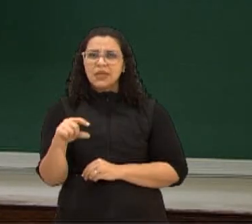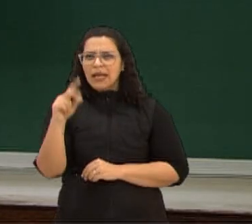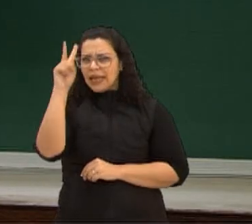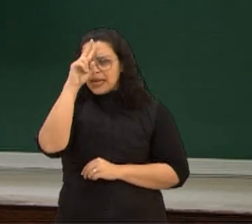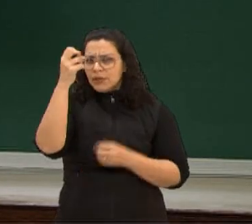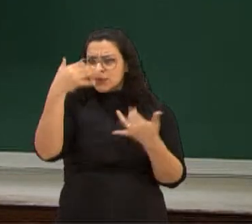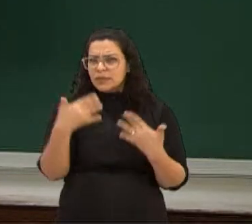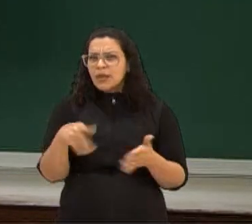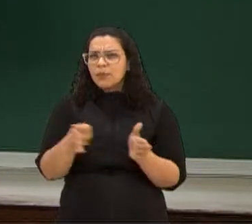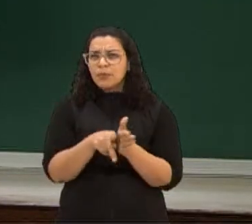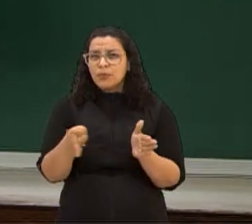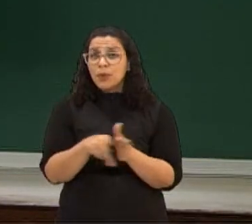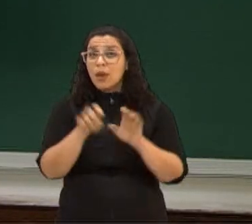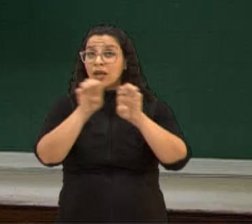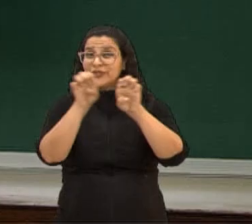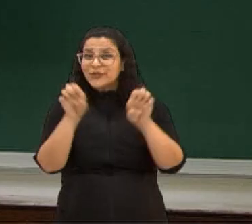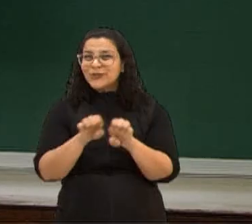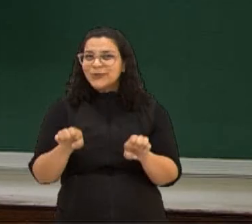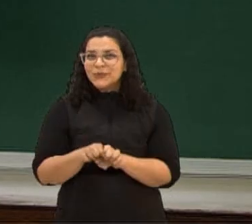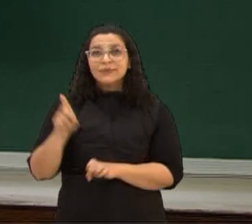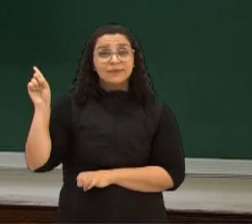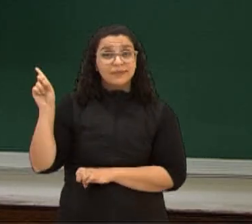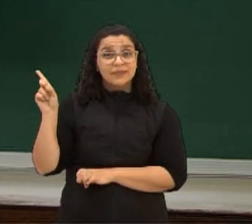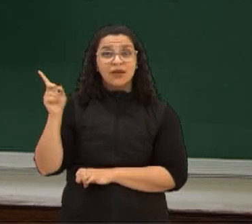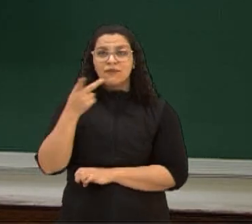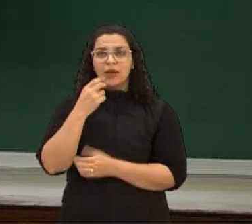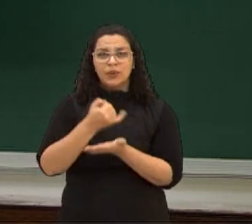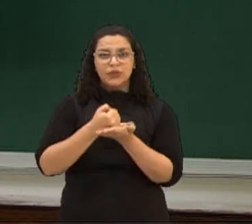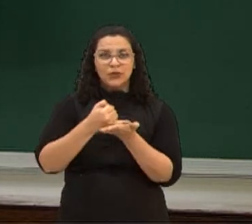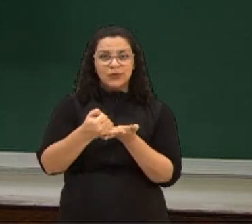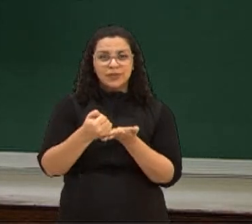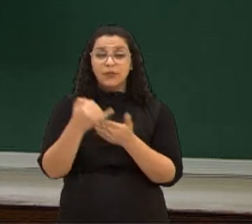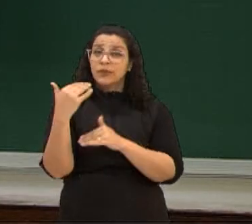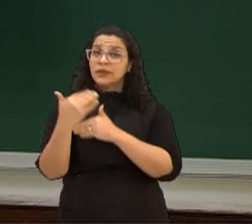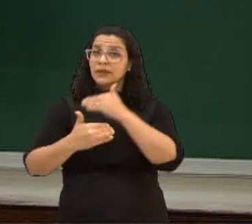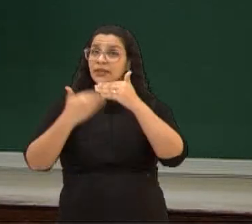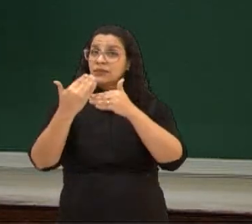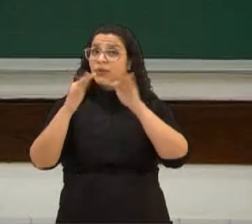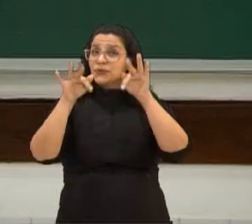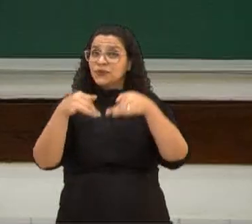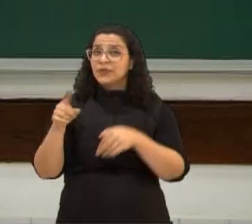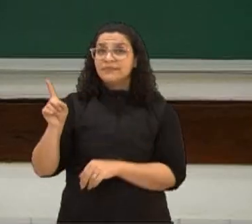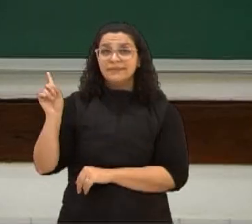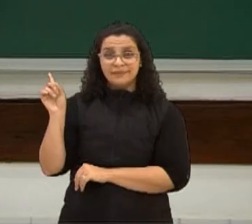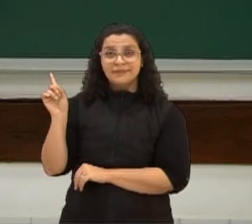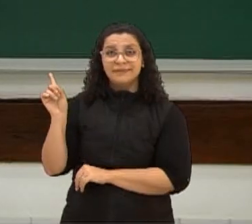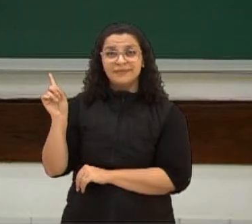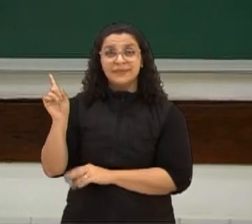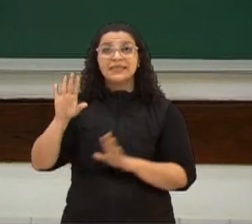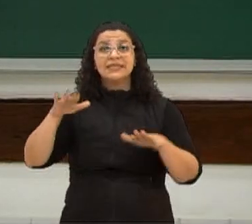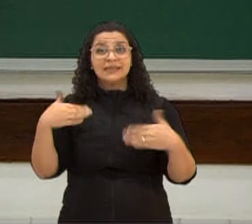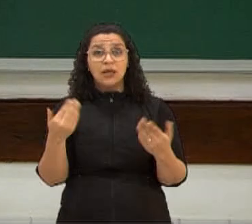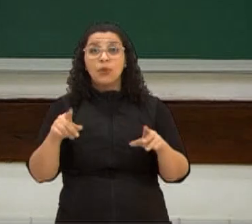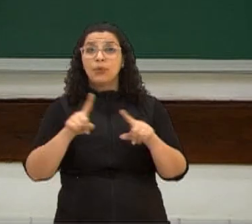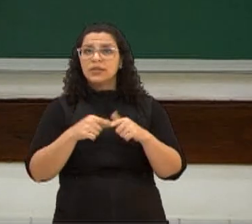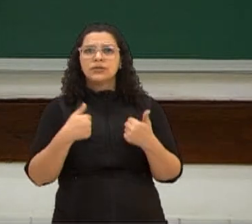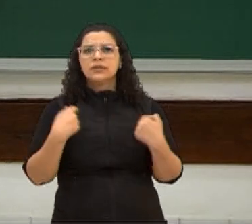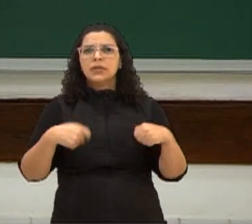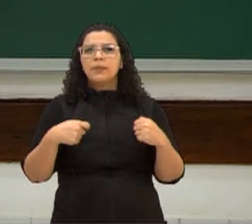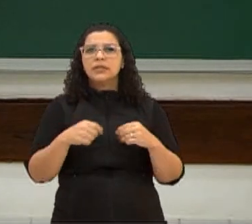que eu havia falado para vocês sobre a estrutura? Introdução, desenvolvimento e conclusão, e que